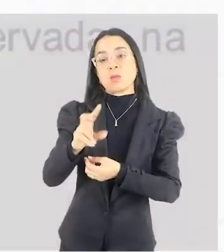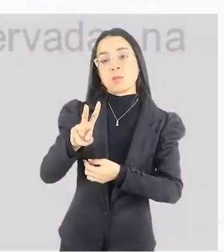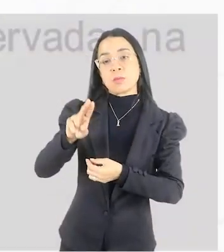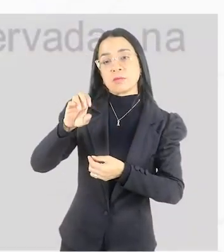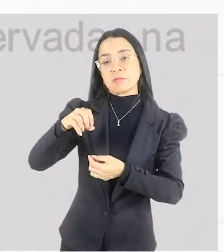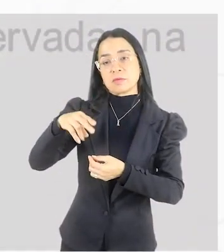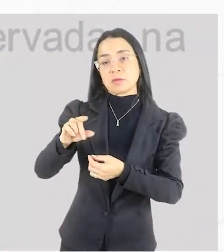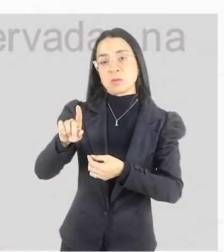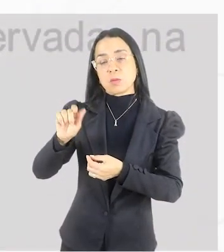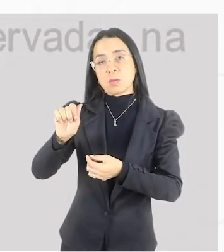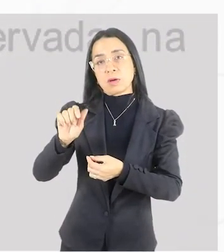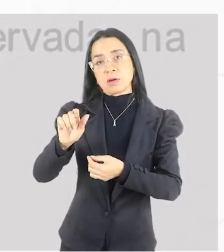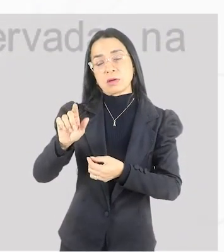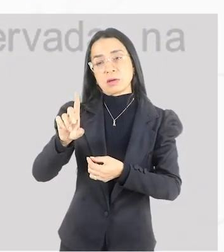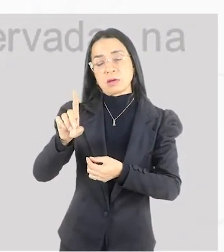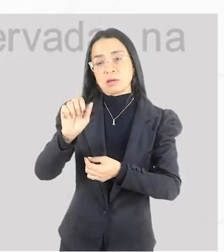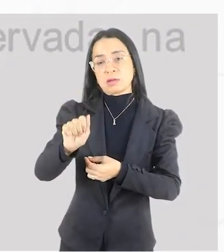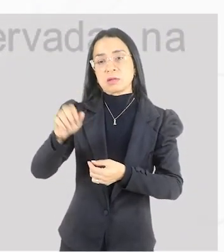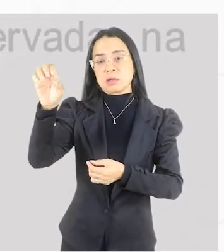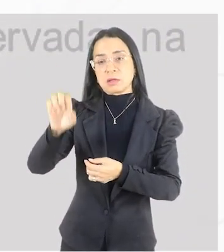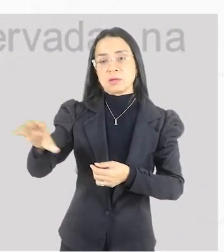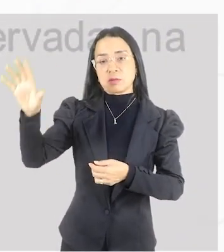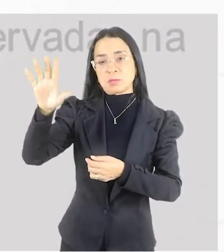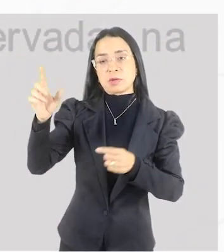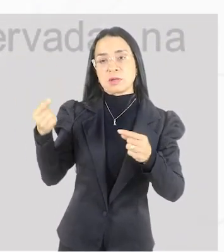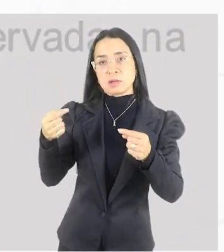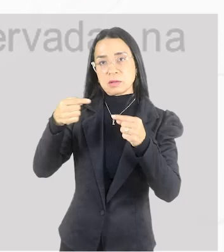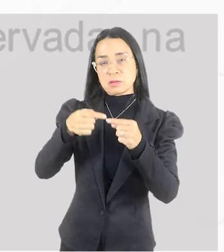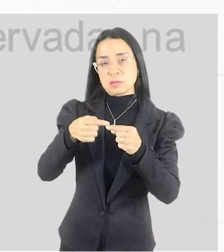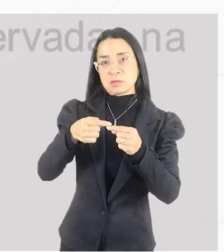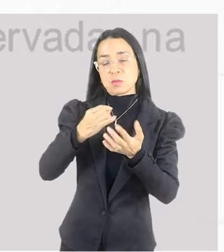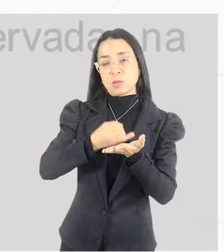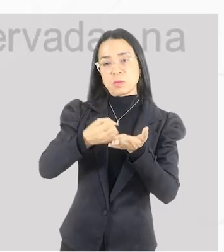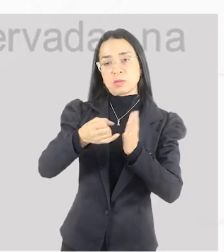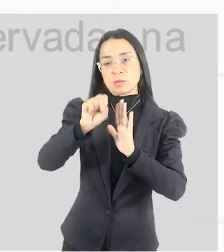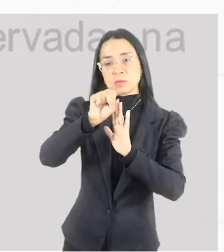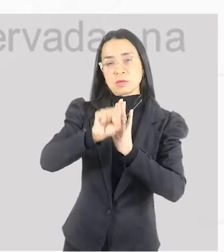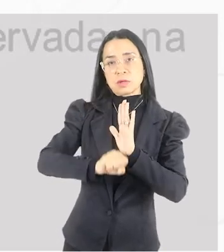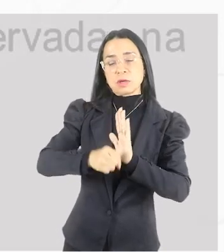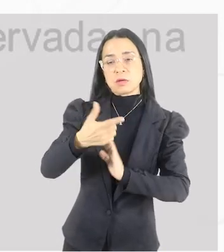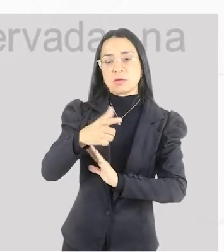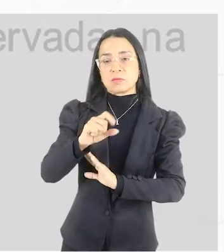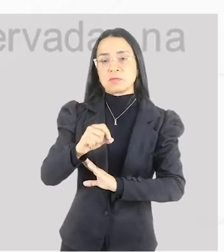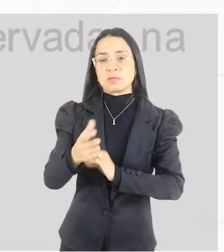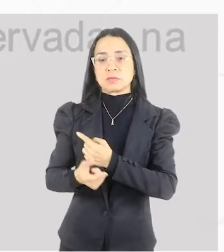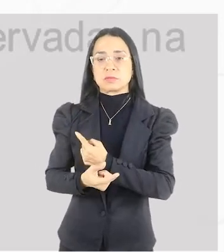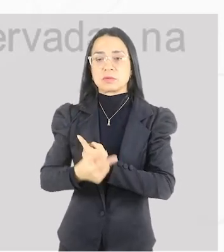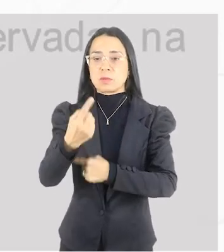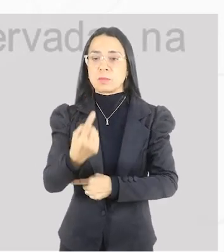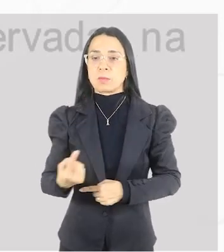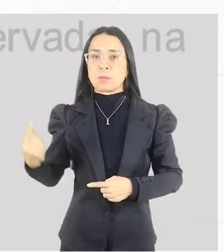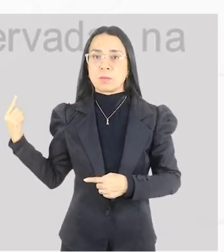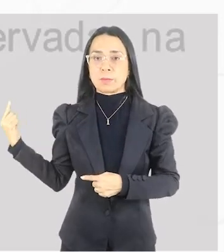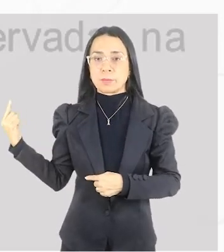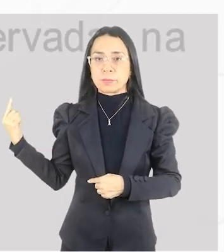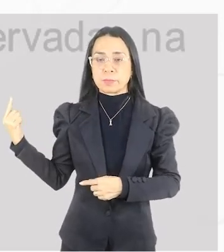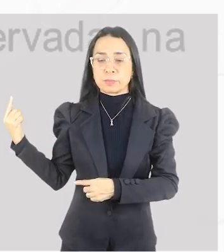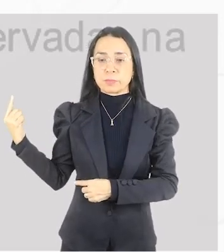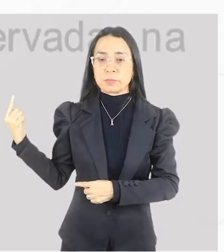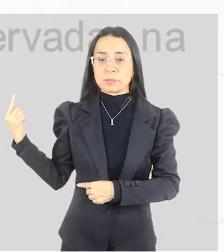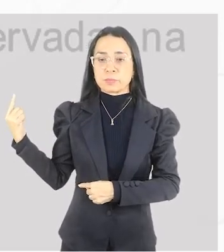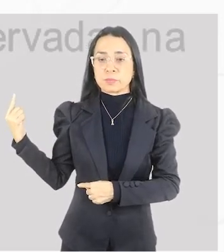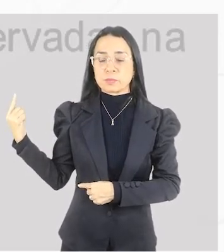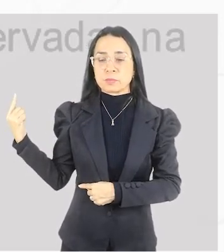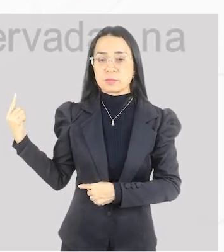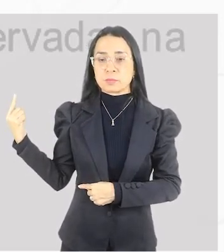o período no início do século XX. René Magritte, pintor belga, apresenta elementos dessa